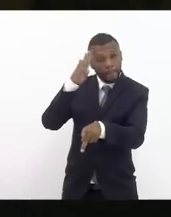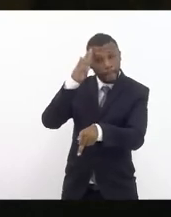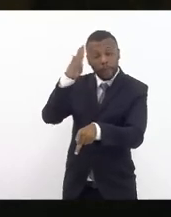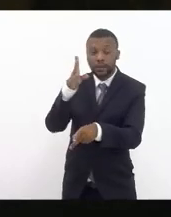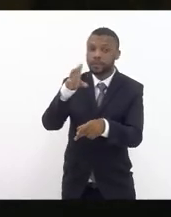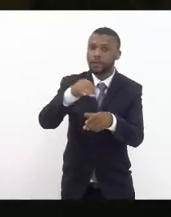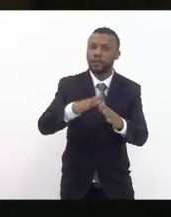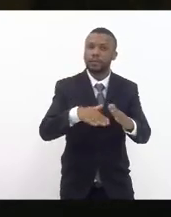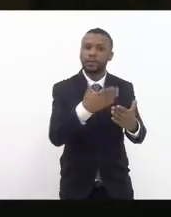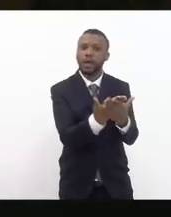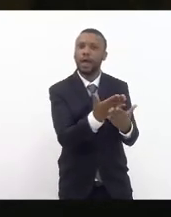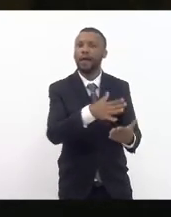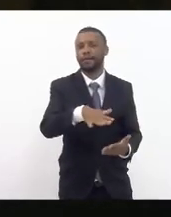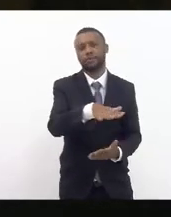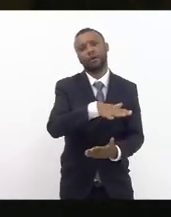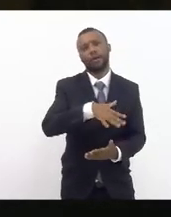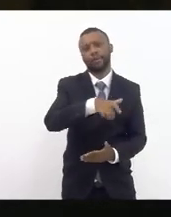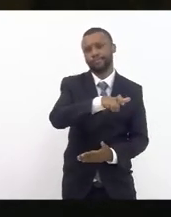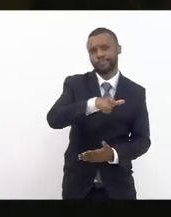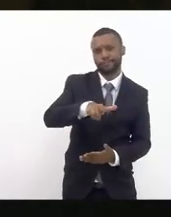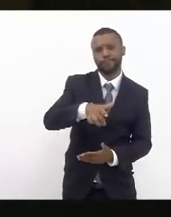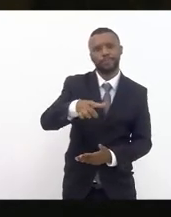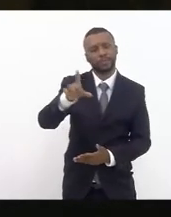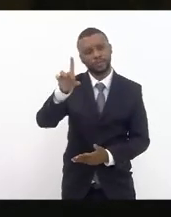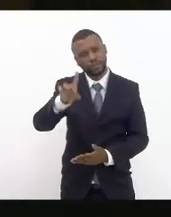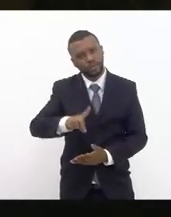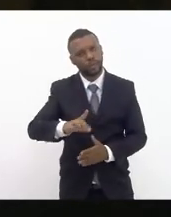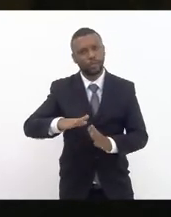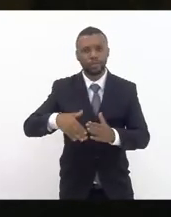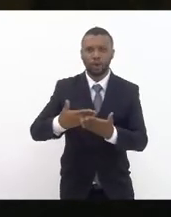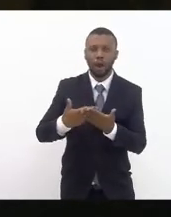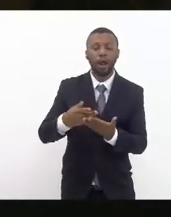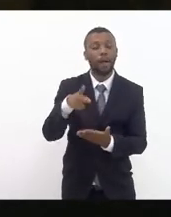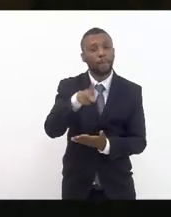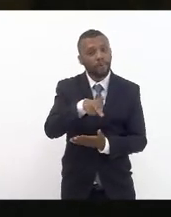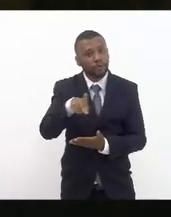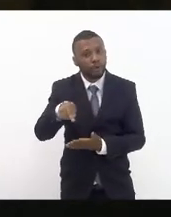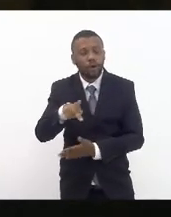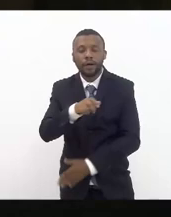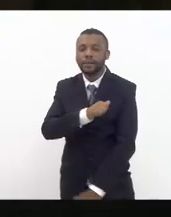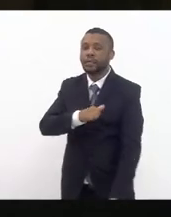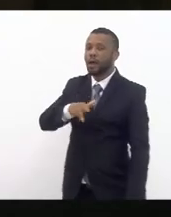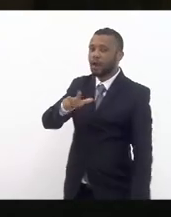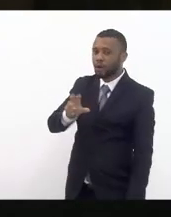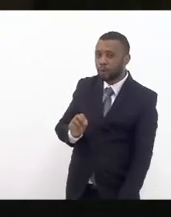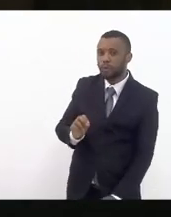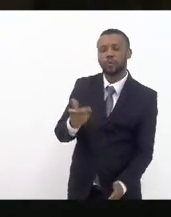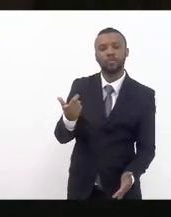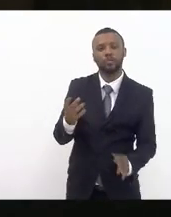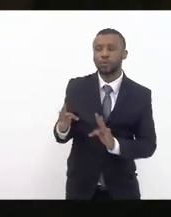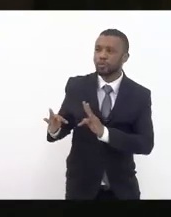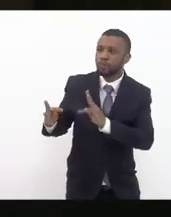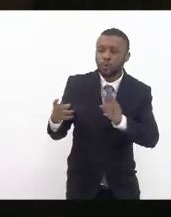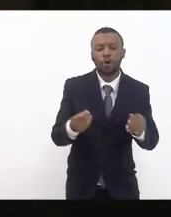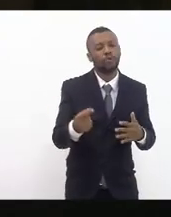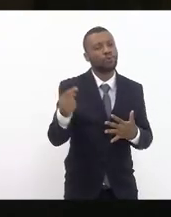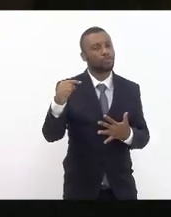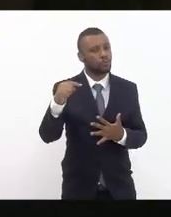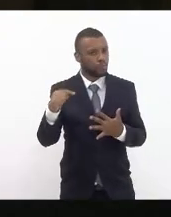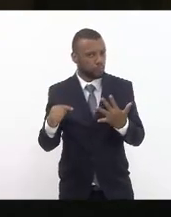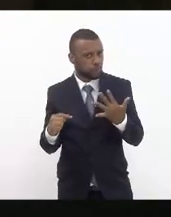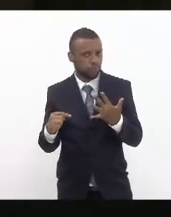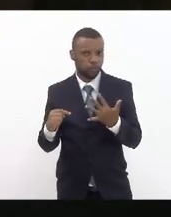escolar, as diretoras de escola, professores, alunos, toda a rede, todos os segmentos,